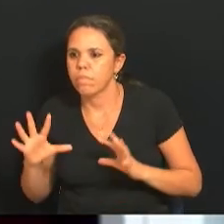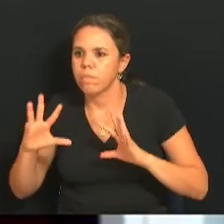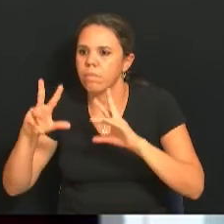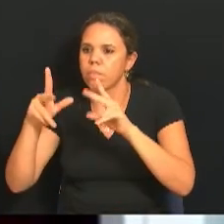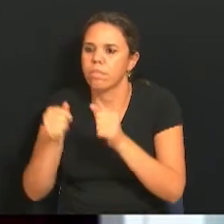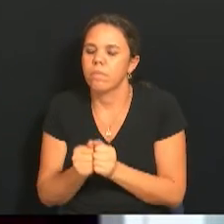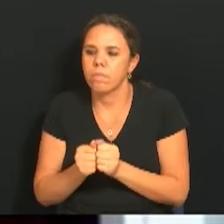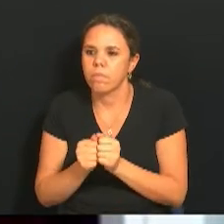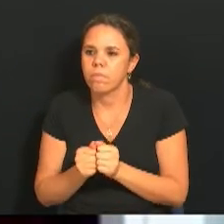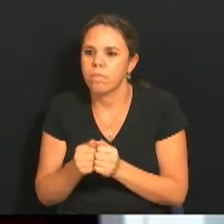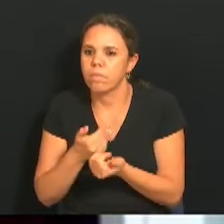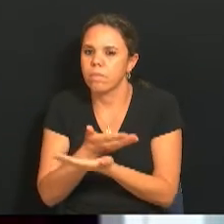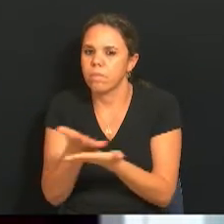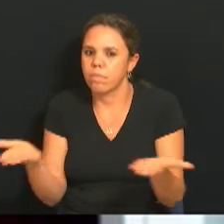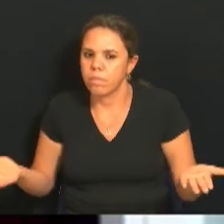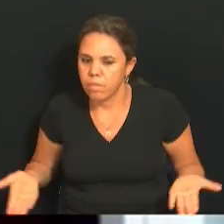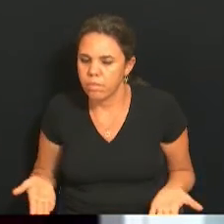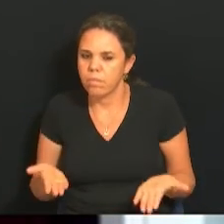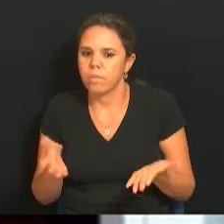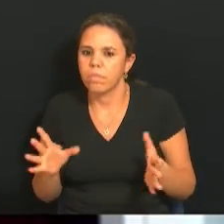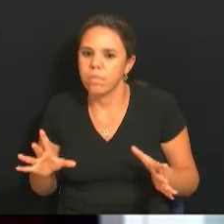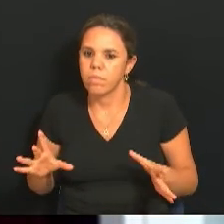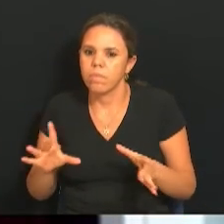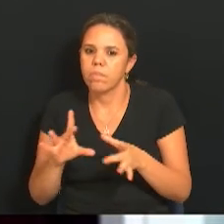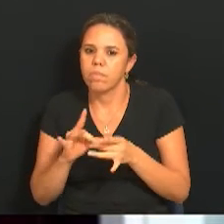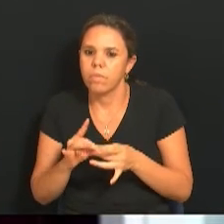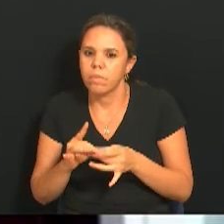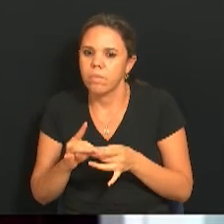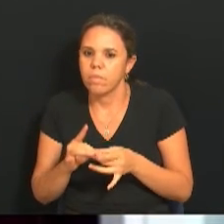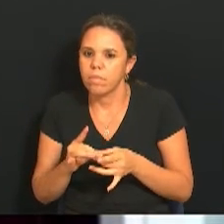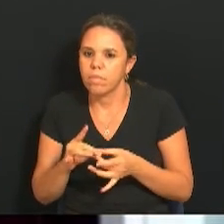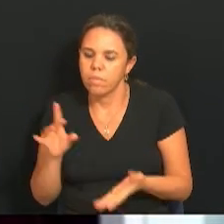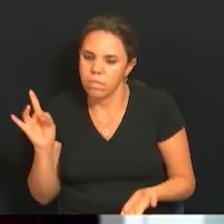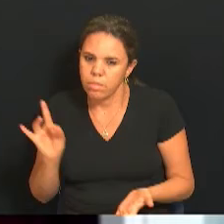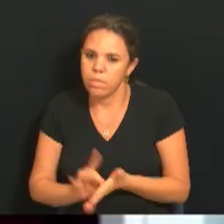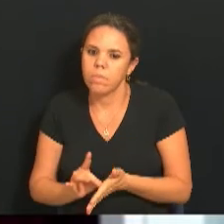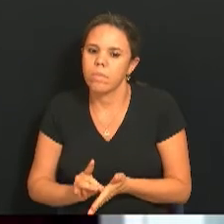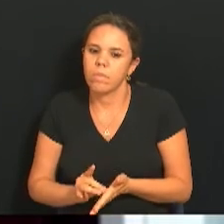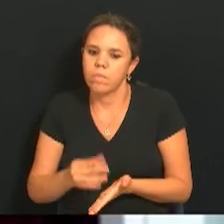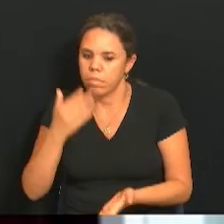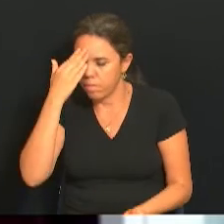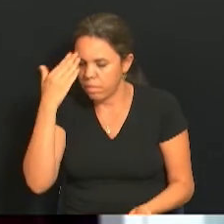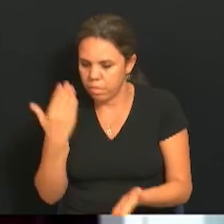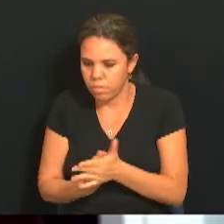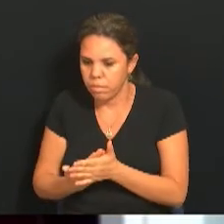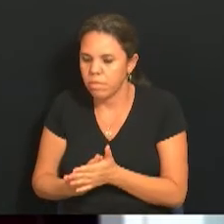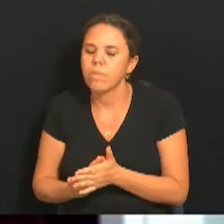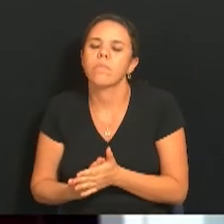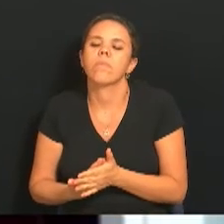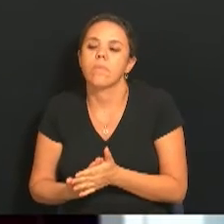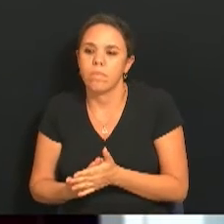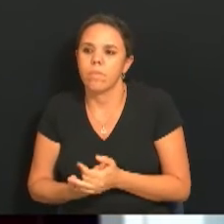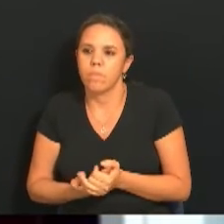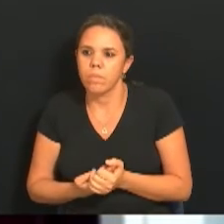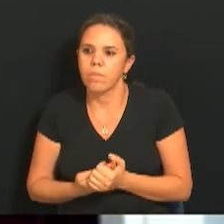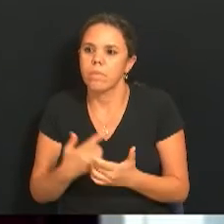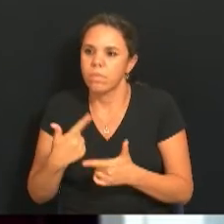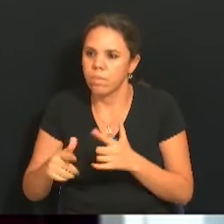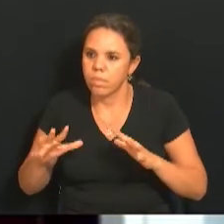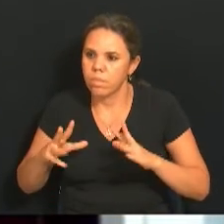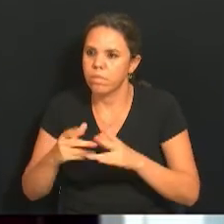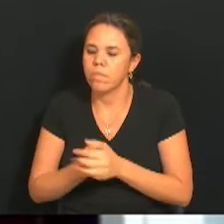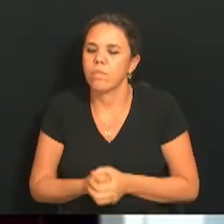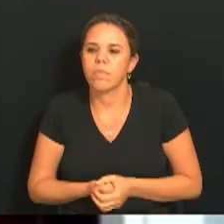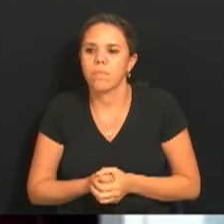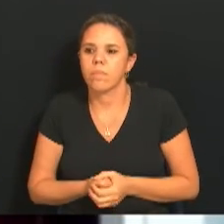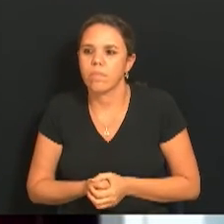todos os senhores foram unânimes em afirmar, e acredito que também estão concordes, é um problema de todos, né?